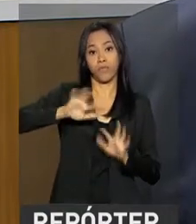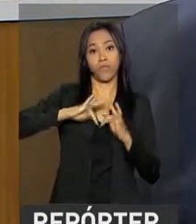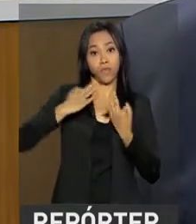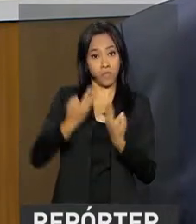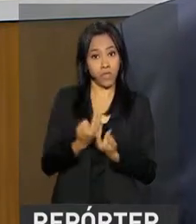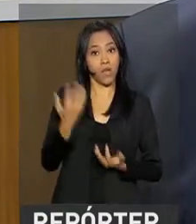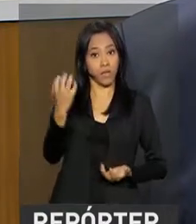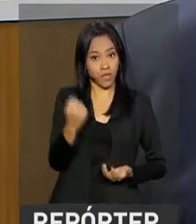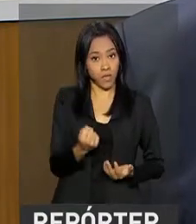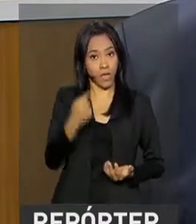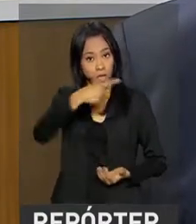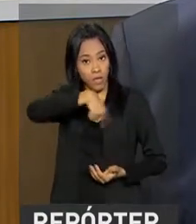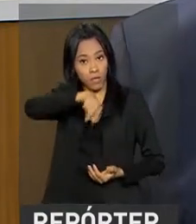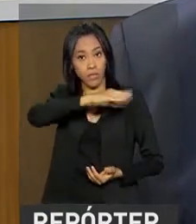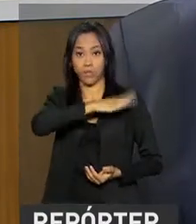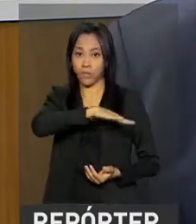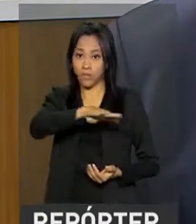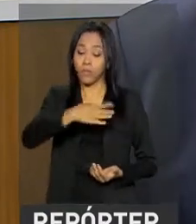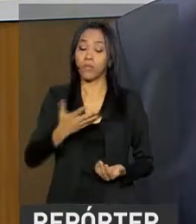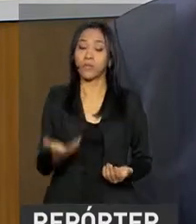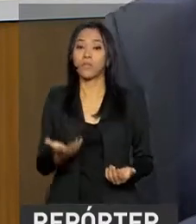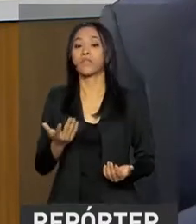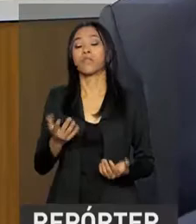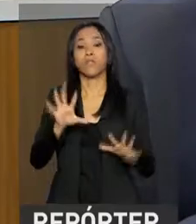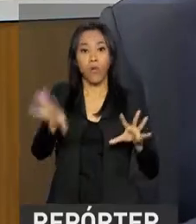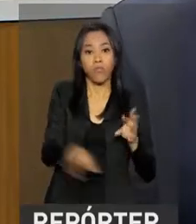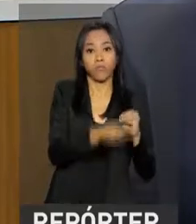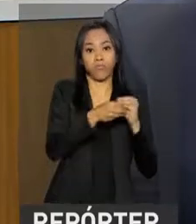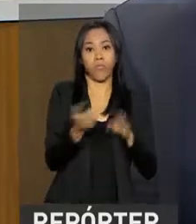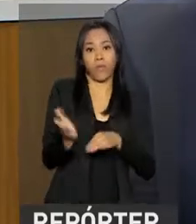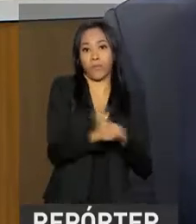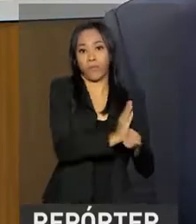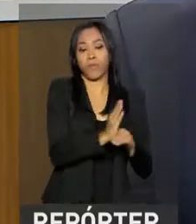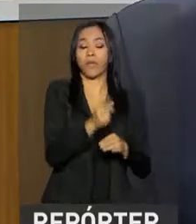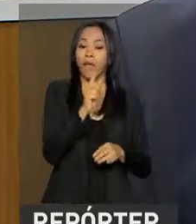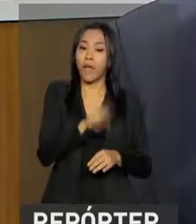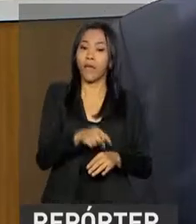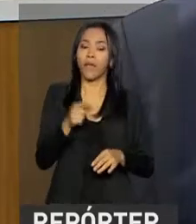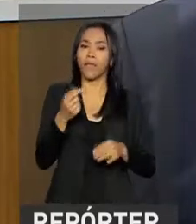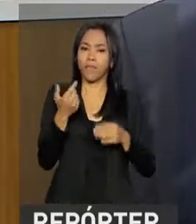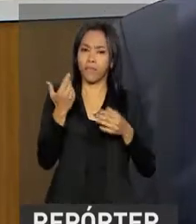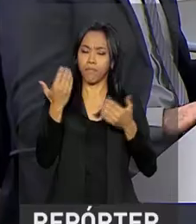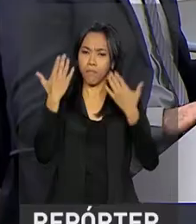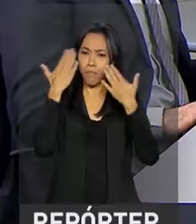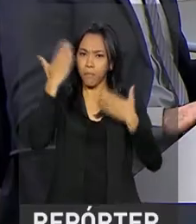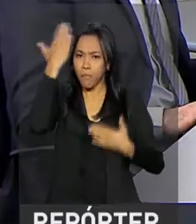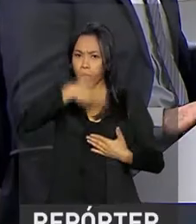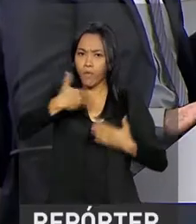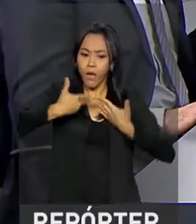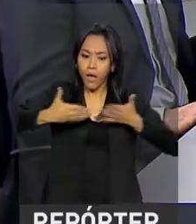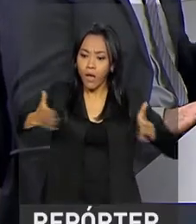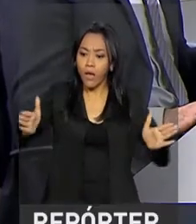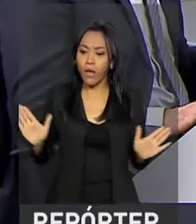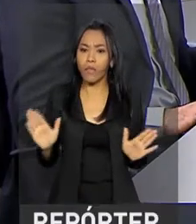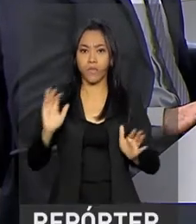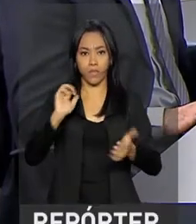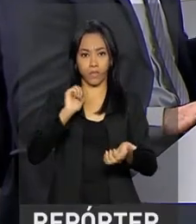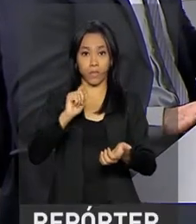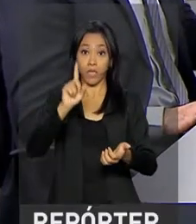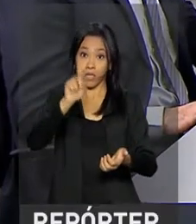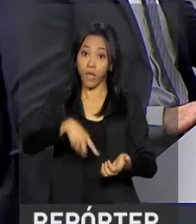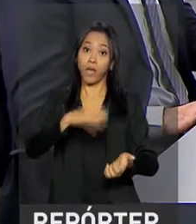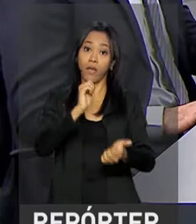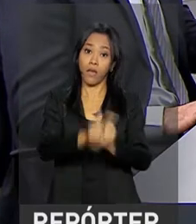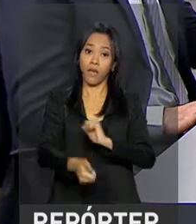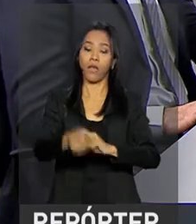um recurso adicional então mostra toda a amplitude a transversalidade do esporte como ferramenta na